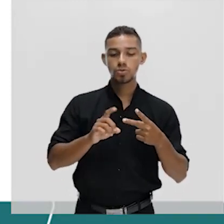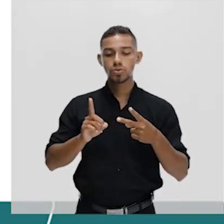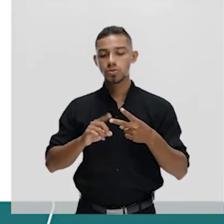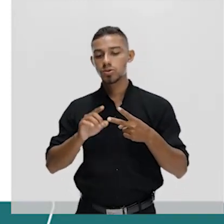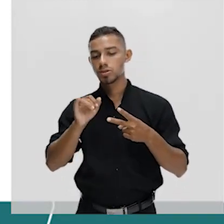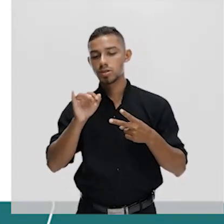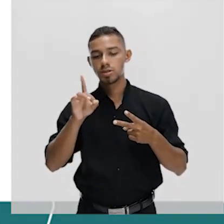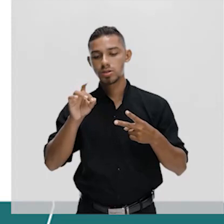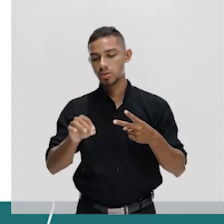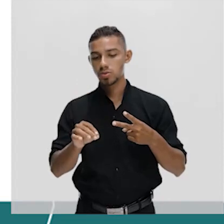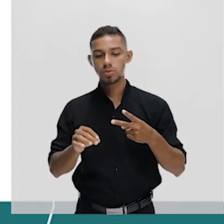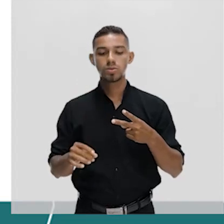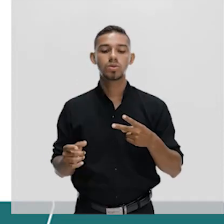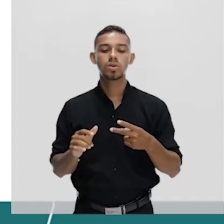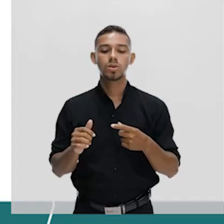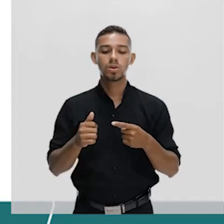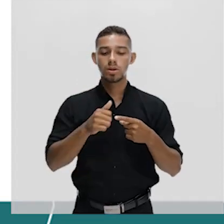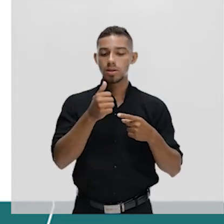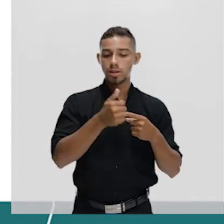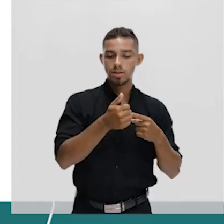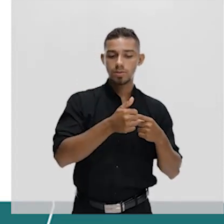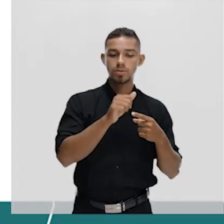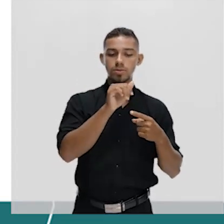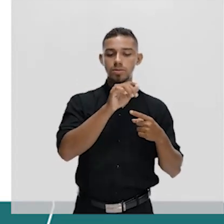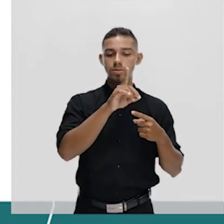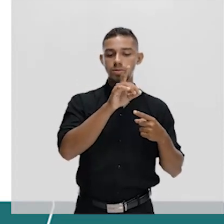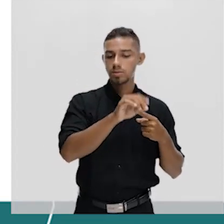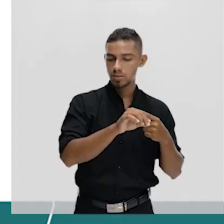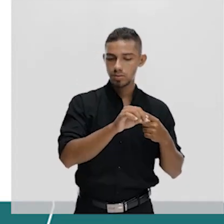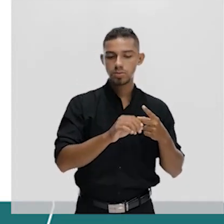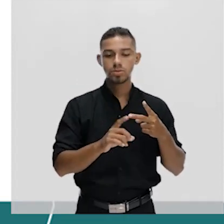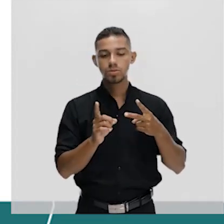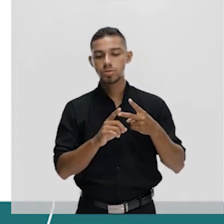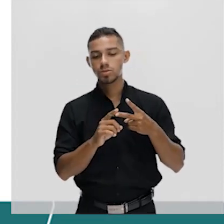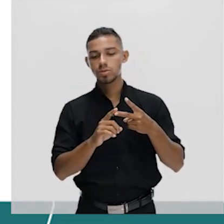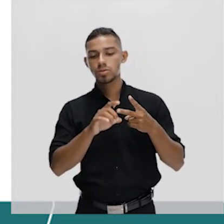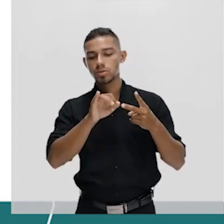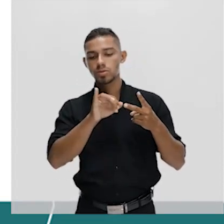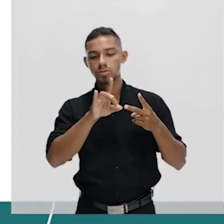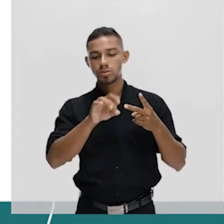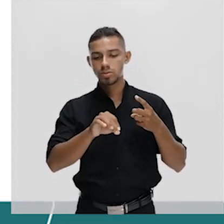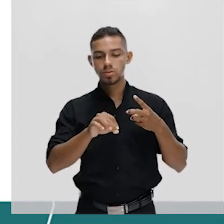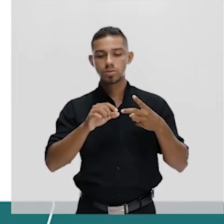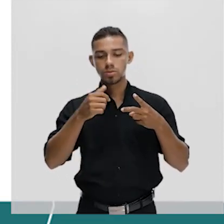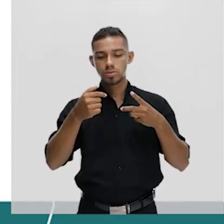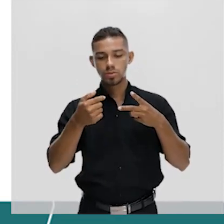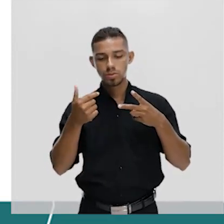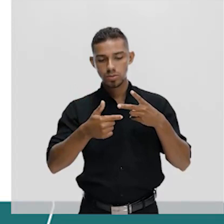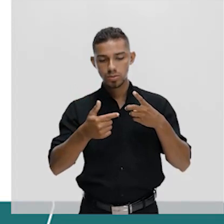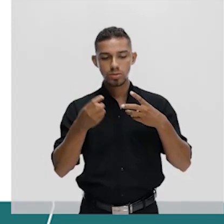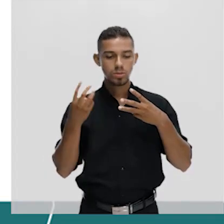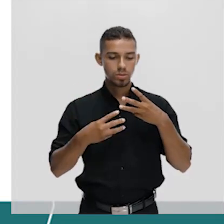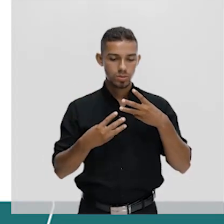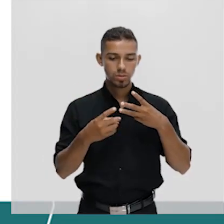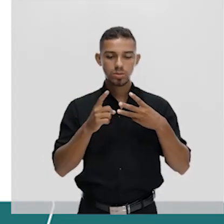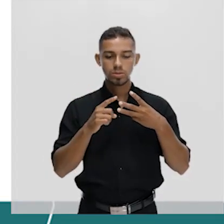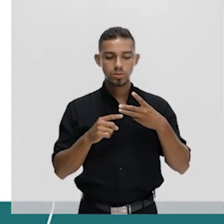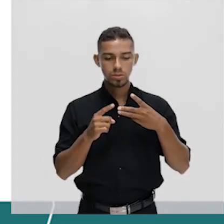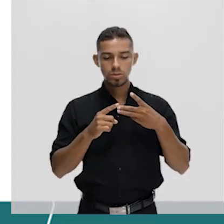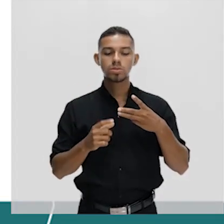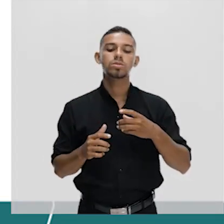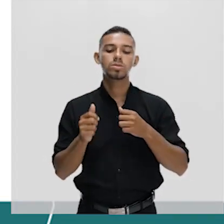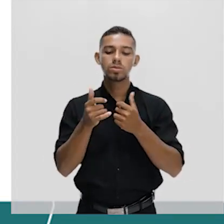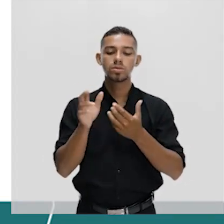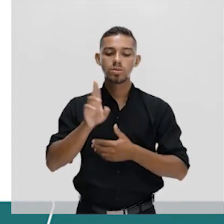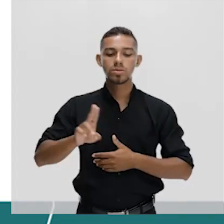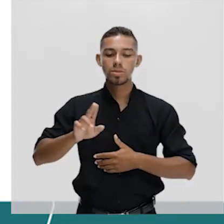e na terceira conjugação, combinam com os verbos auxiliares ter e haver. Lembrem que no anterior nós usamos quais